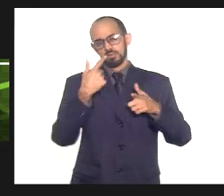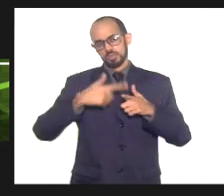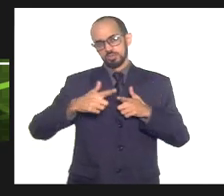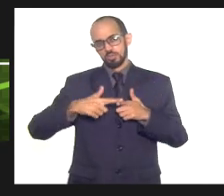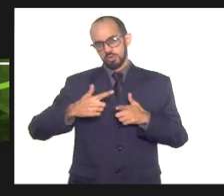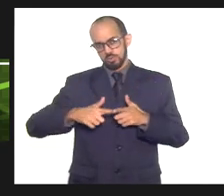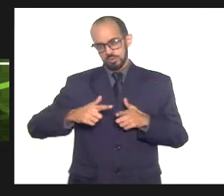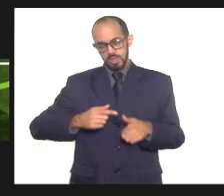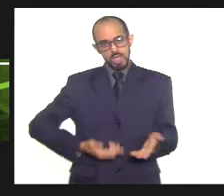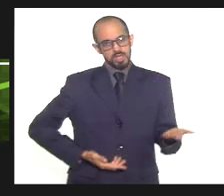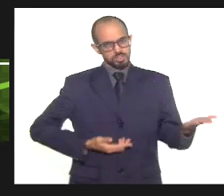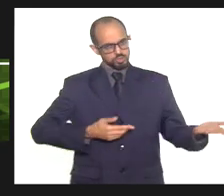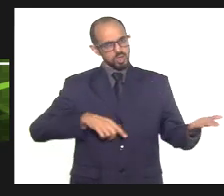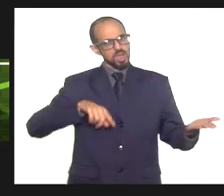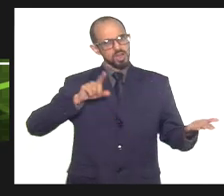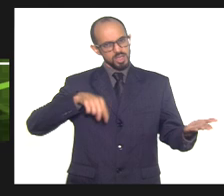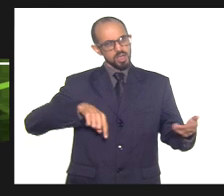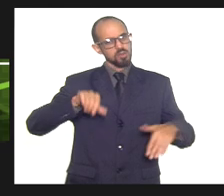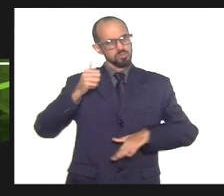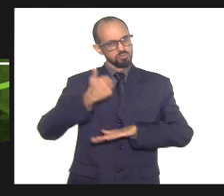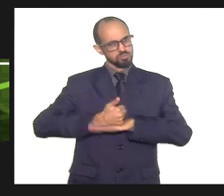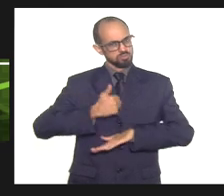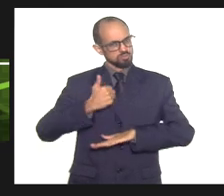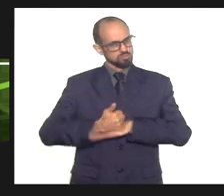é uma especialista.